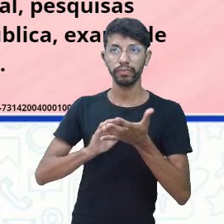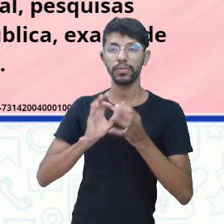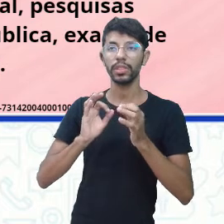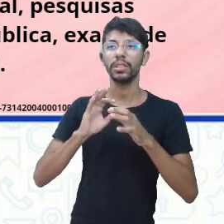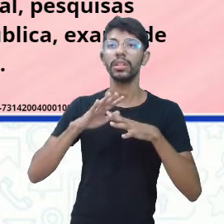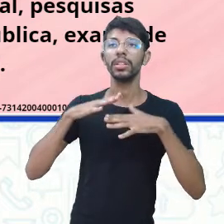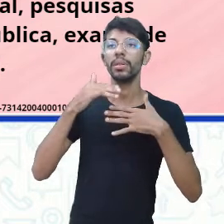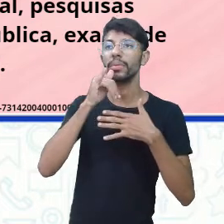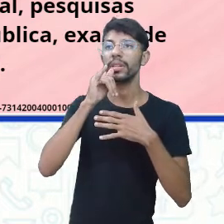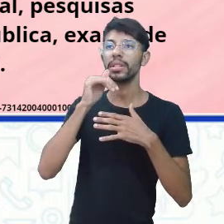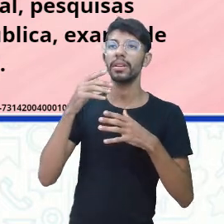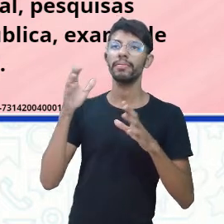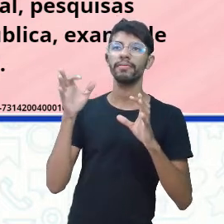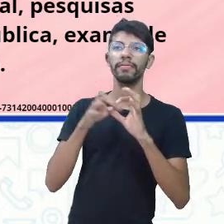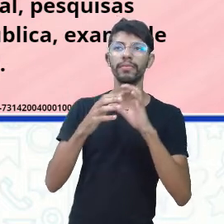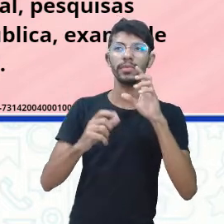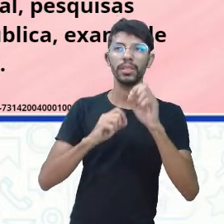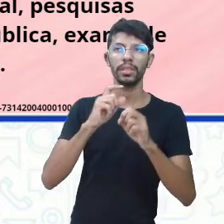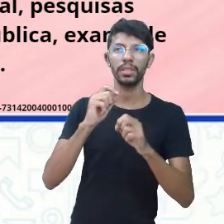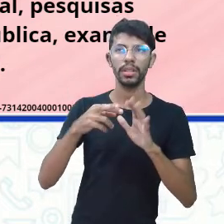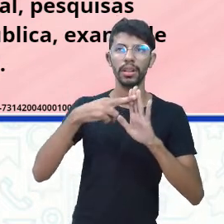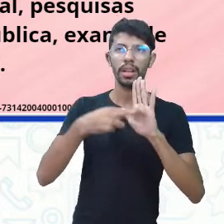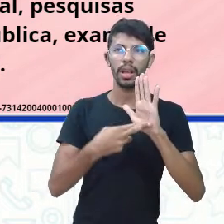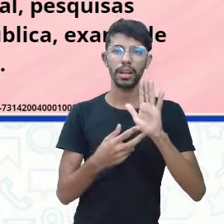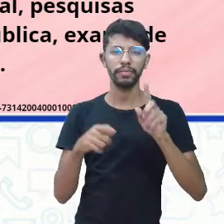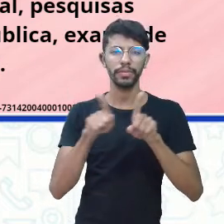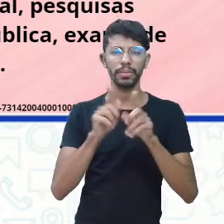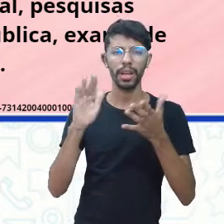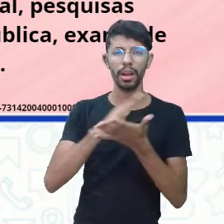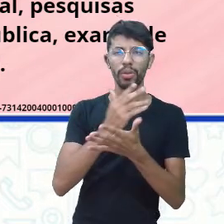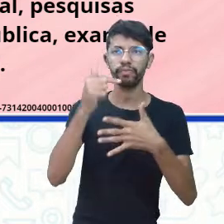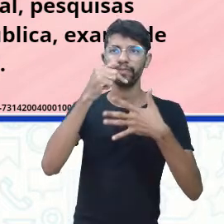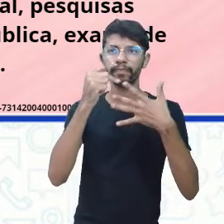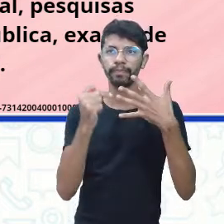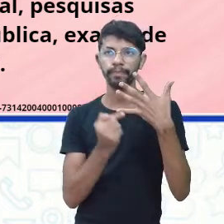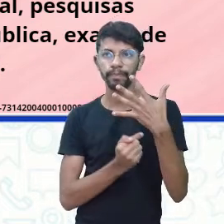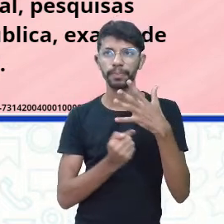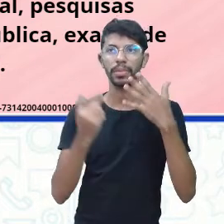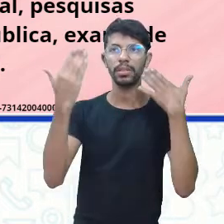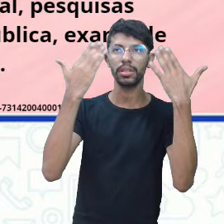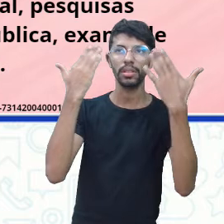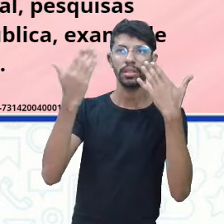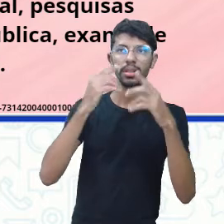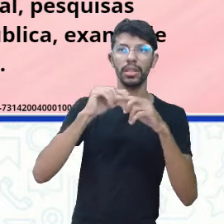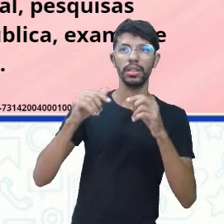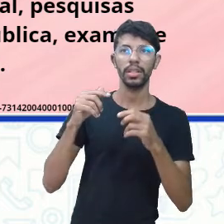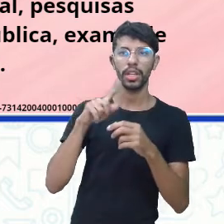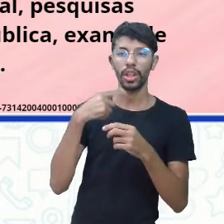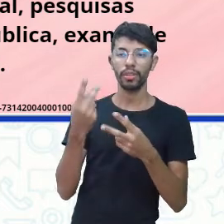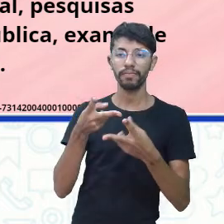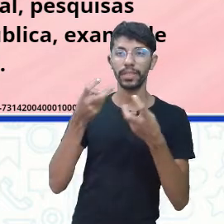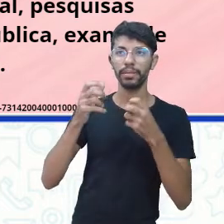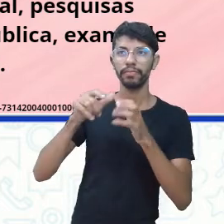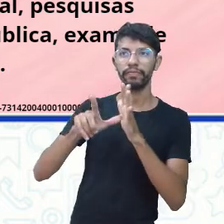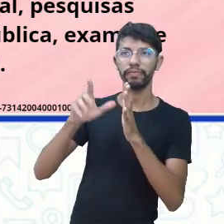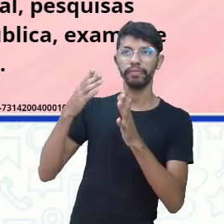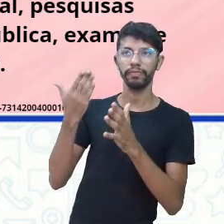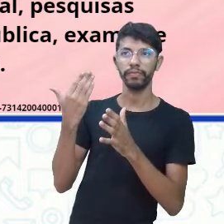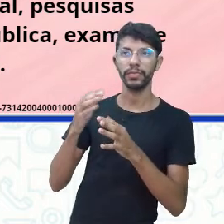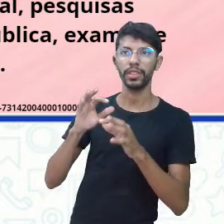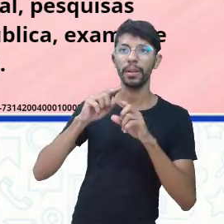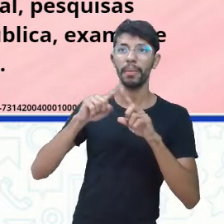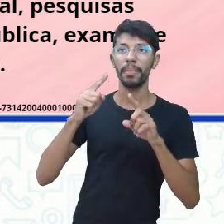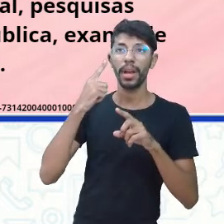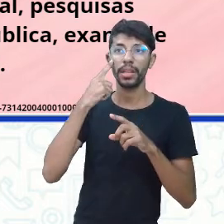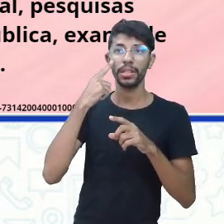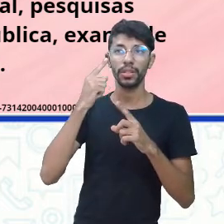psicológicos observados anteriormente. Mas o objetivo visado é o de resolver um dos problemas que entram normalmente no quadro